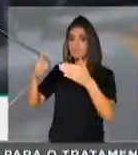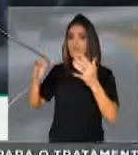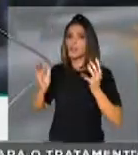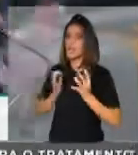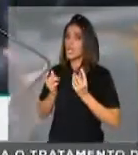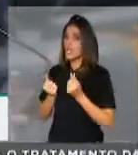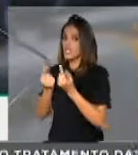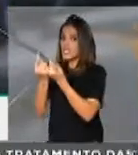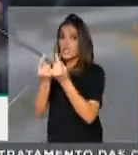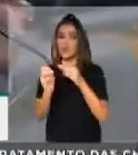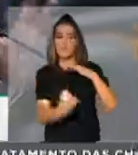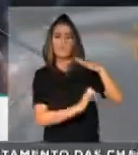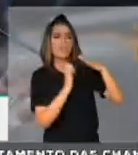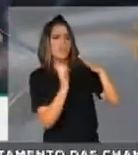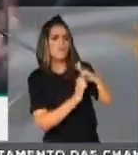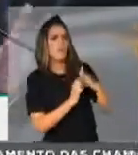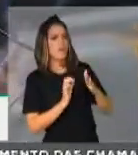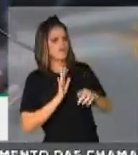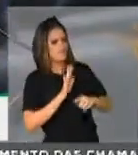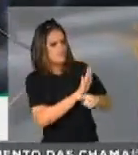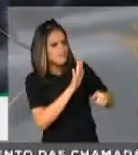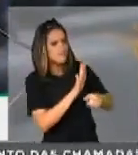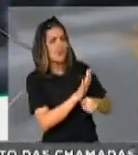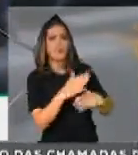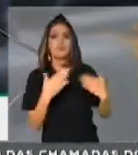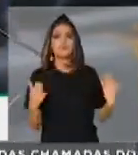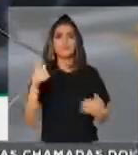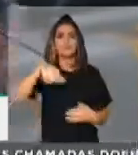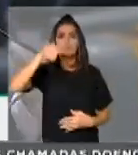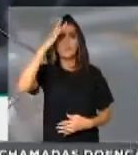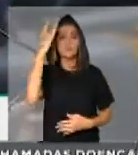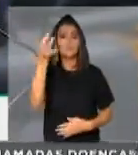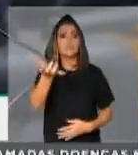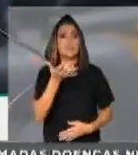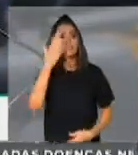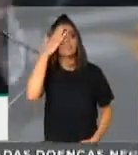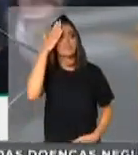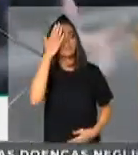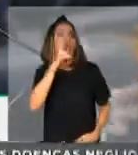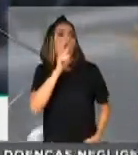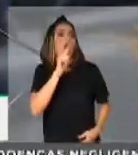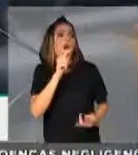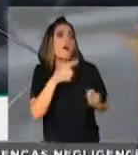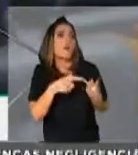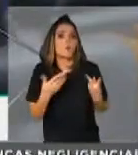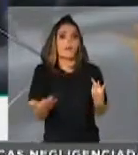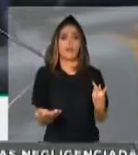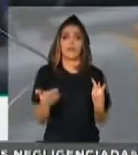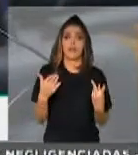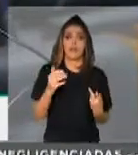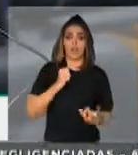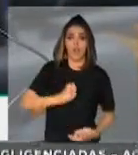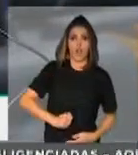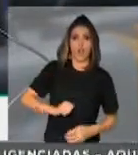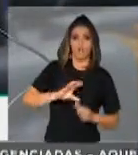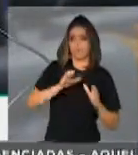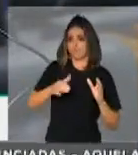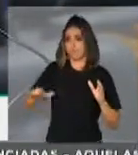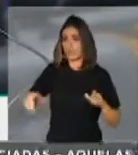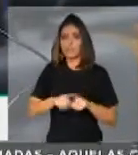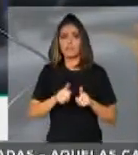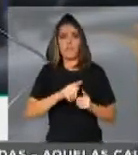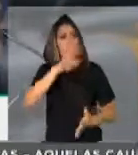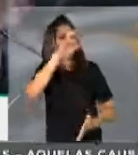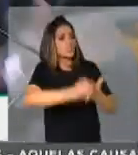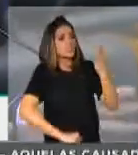empresas, e as pessoas já querendo pautar todos esses temas, falando e questionando os cortes que foram feitos